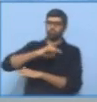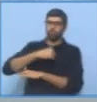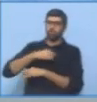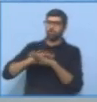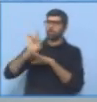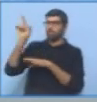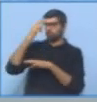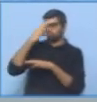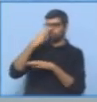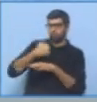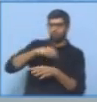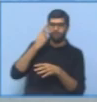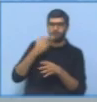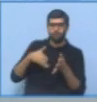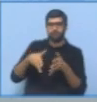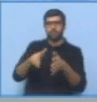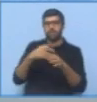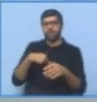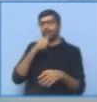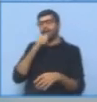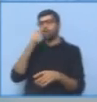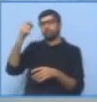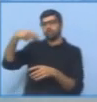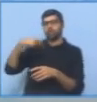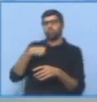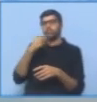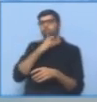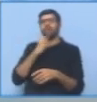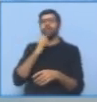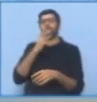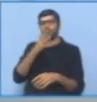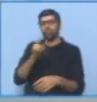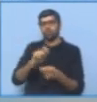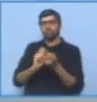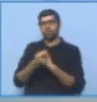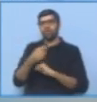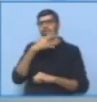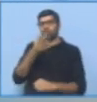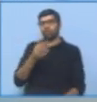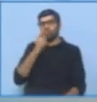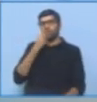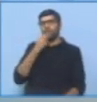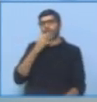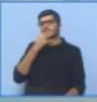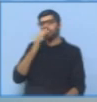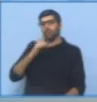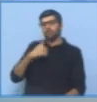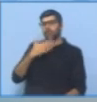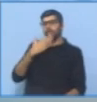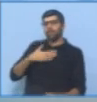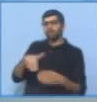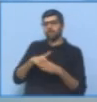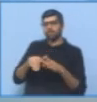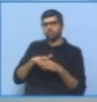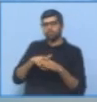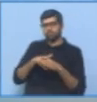história, e é aquela gota de água que o Padre diz, e aqui já faria uma alteração, que diz em voz baixa, torna-me participante,